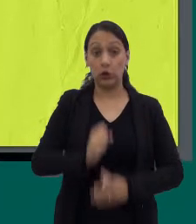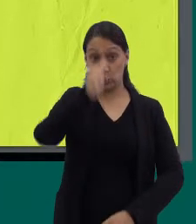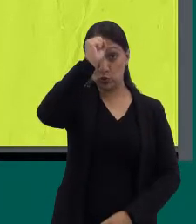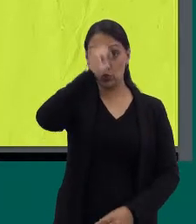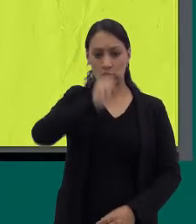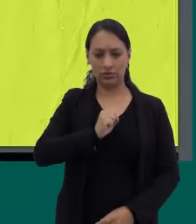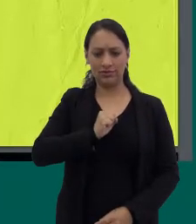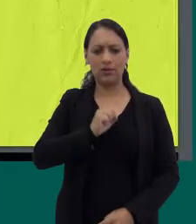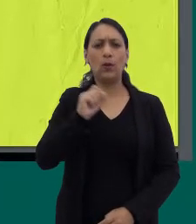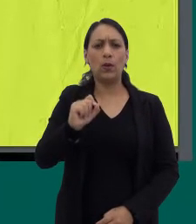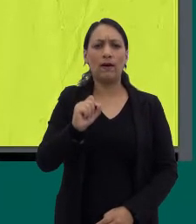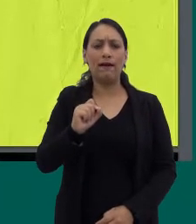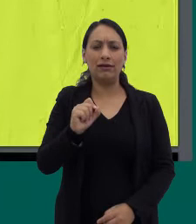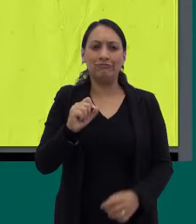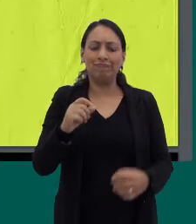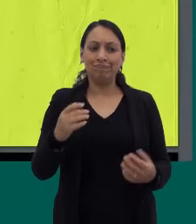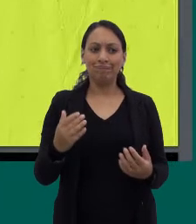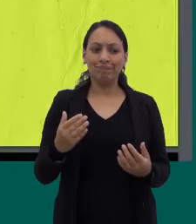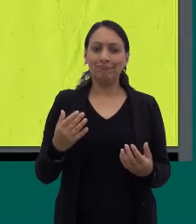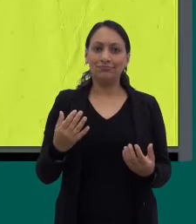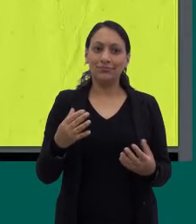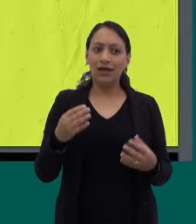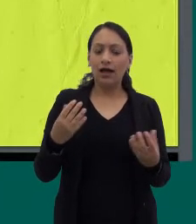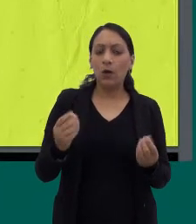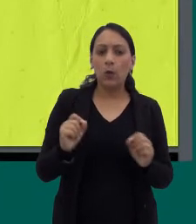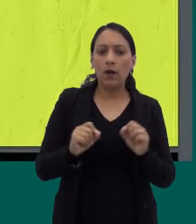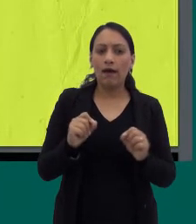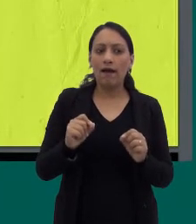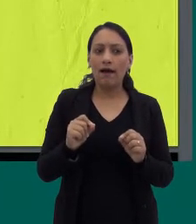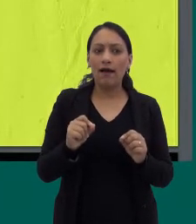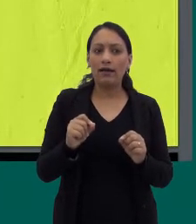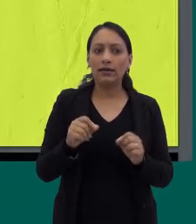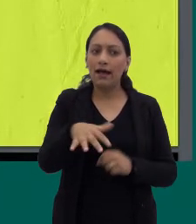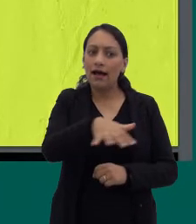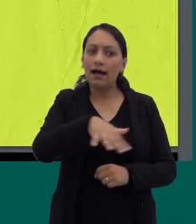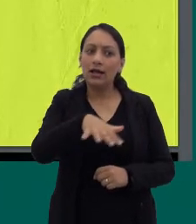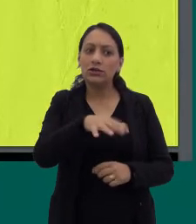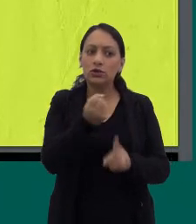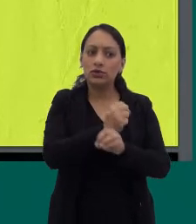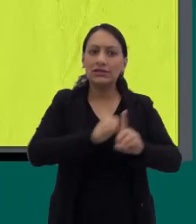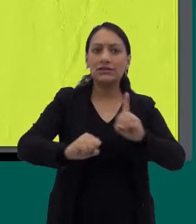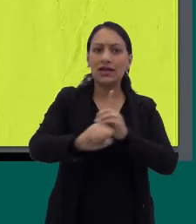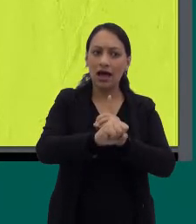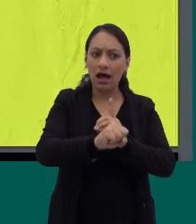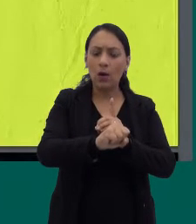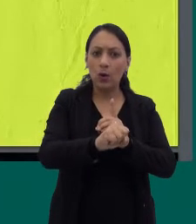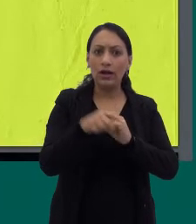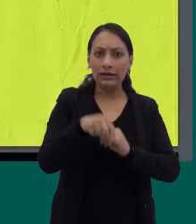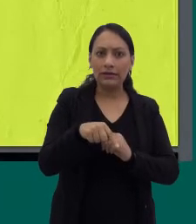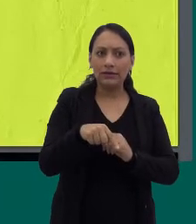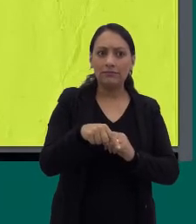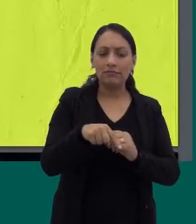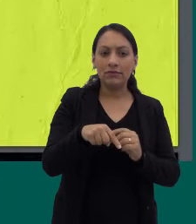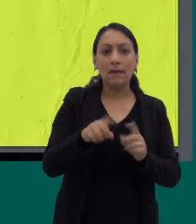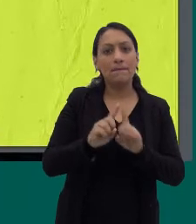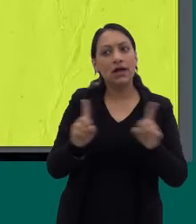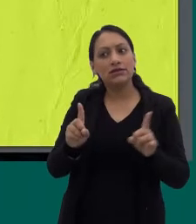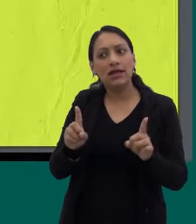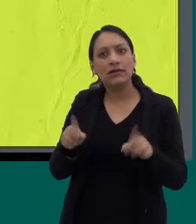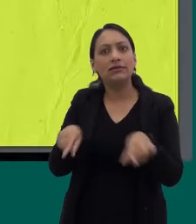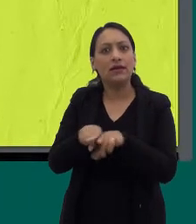né, no laço social, e nesse mesmo laço social ele também pode adoecer, e também pode se